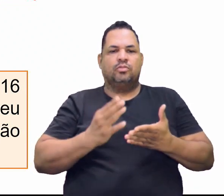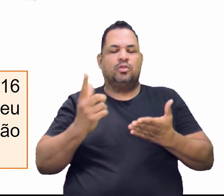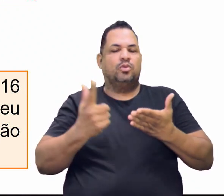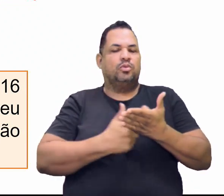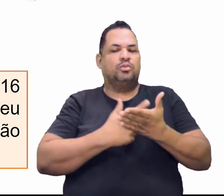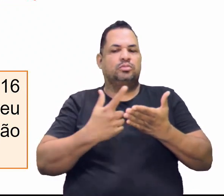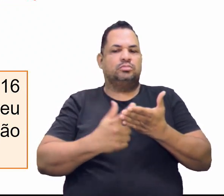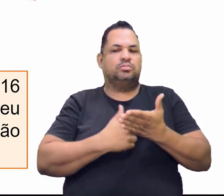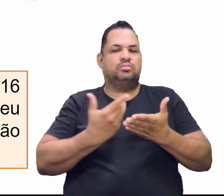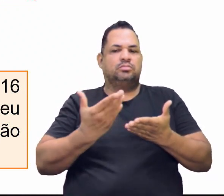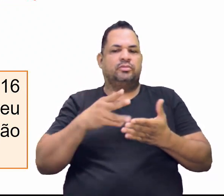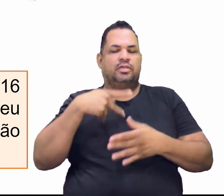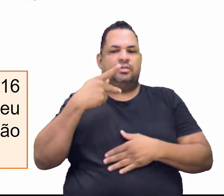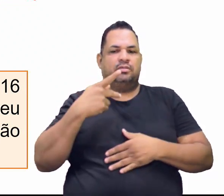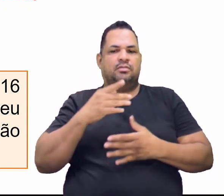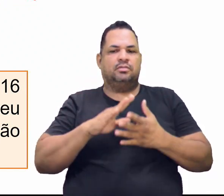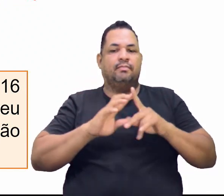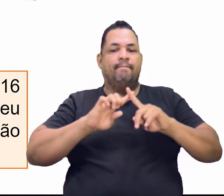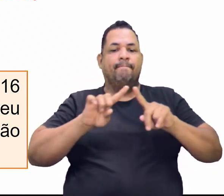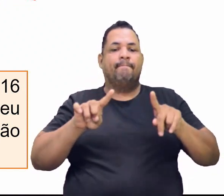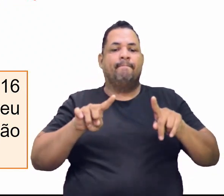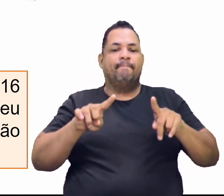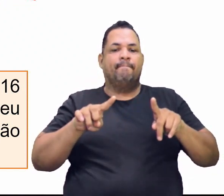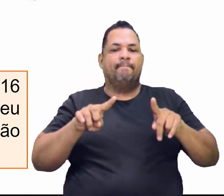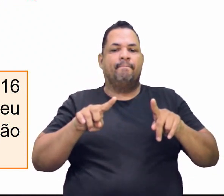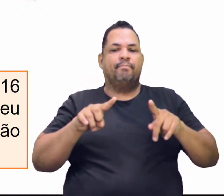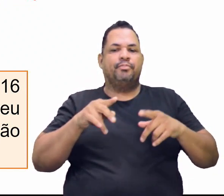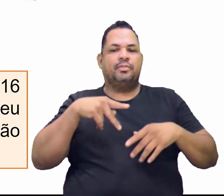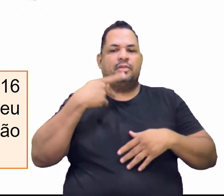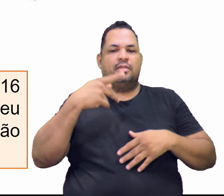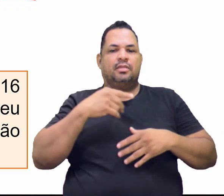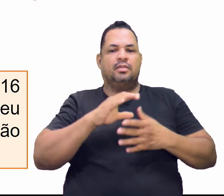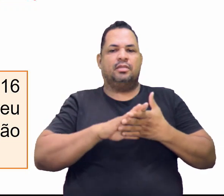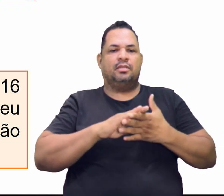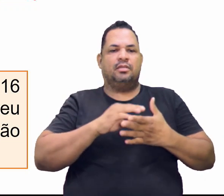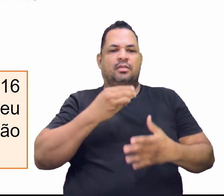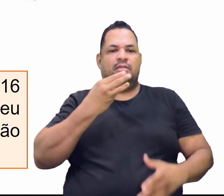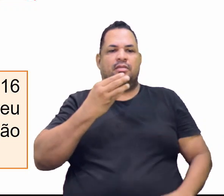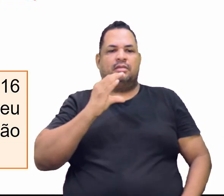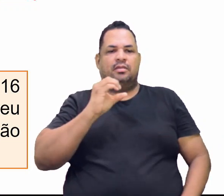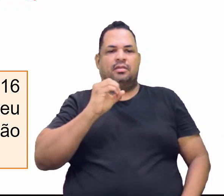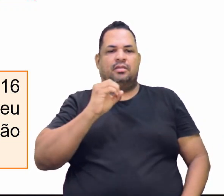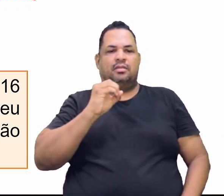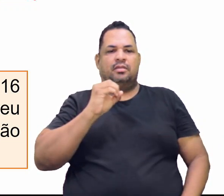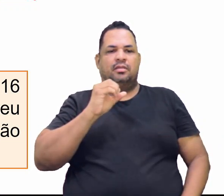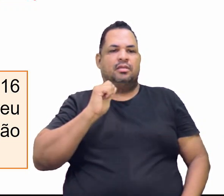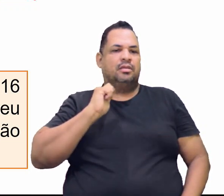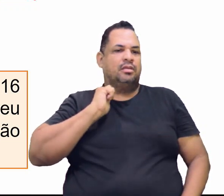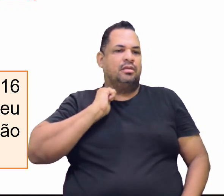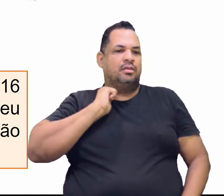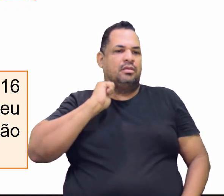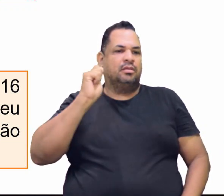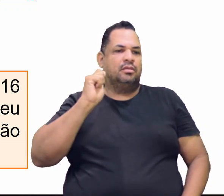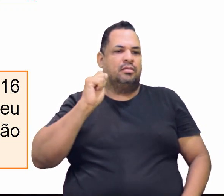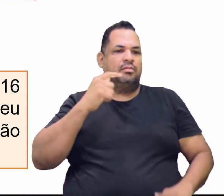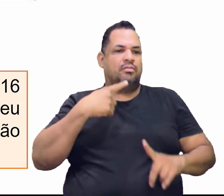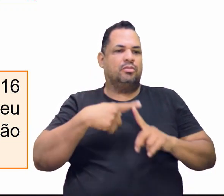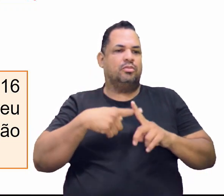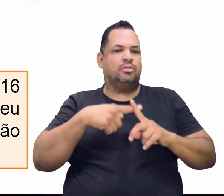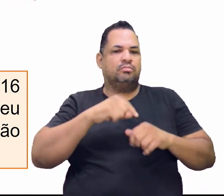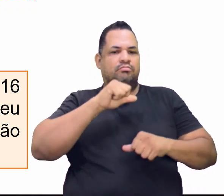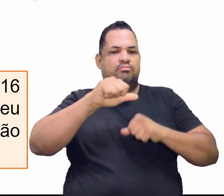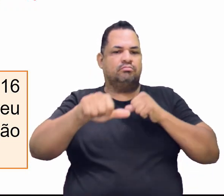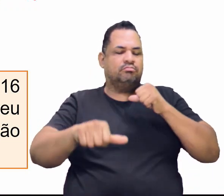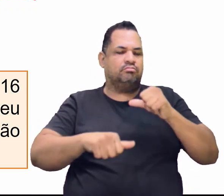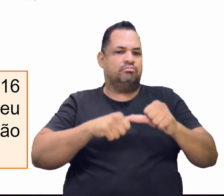antigamente, os livros falavam que era dia 6. Porém, eu falo que é dia 30 de abril porque eu acabei me tornando um